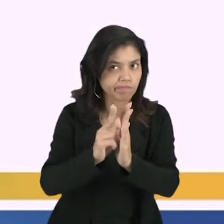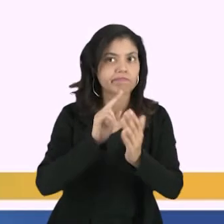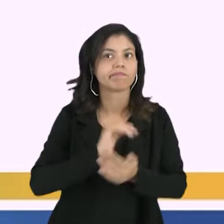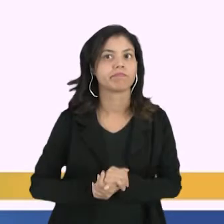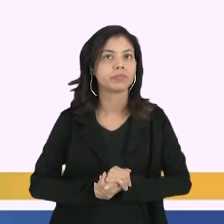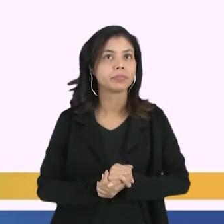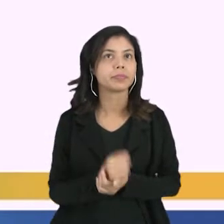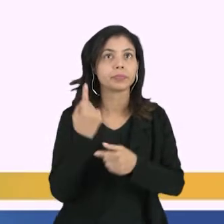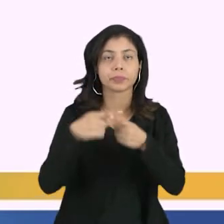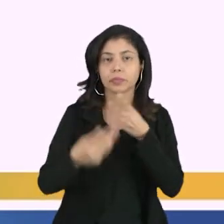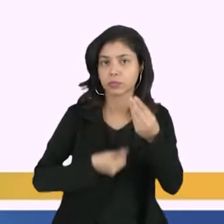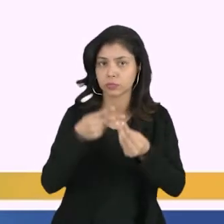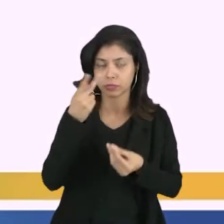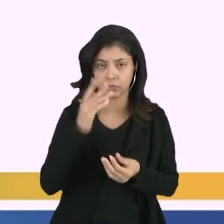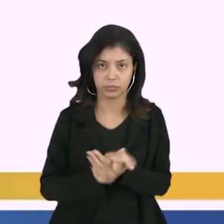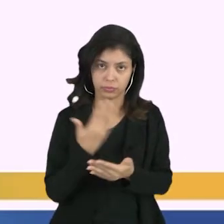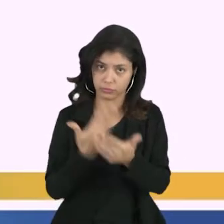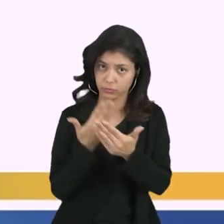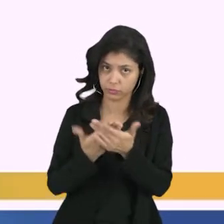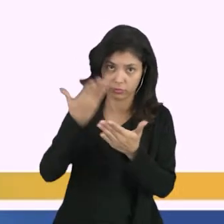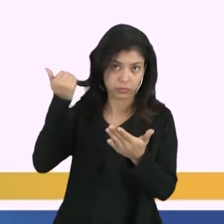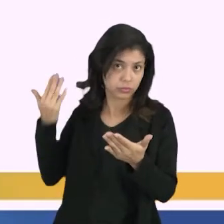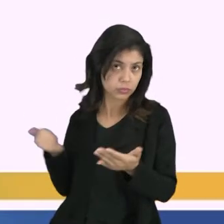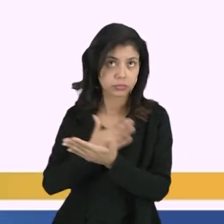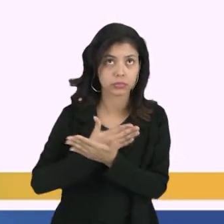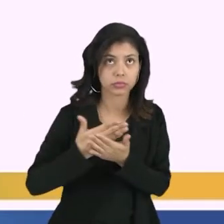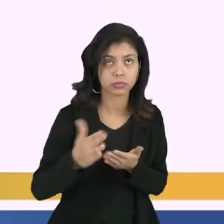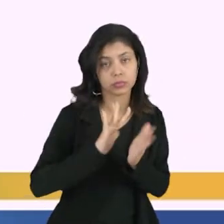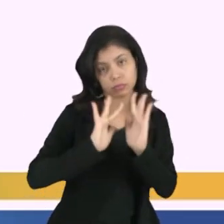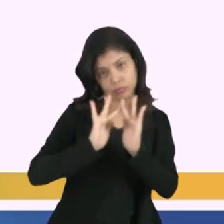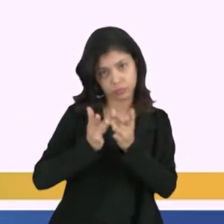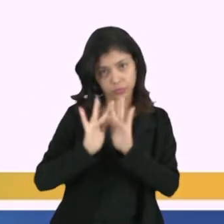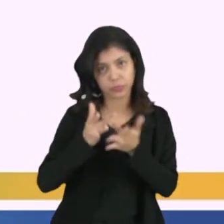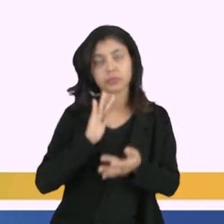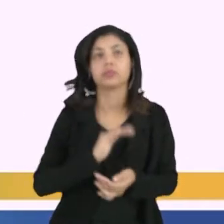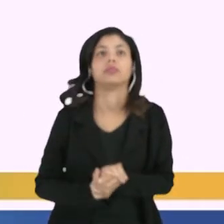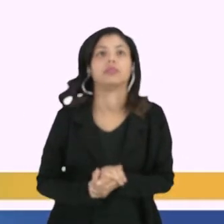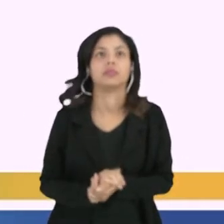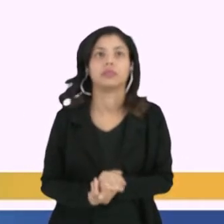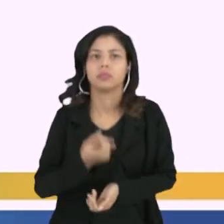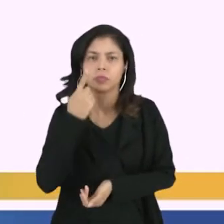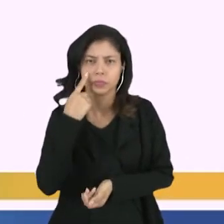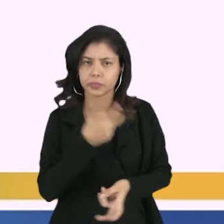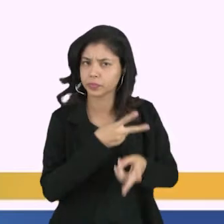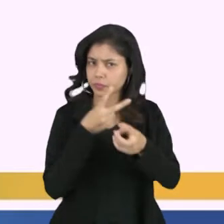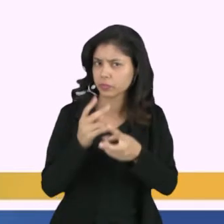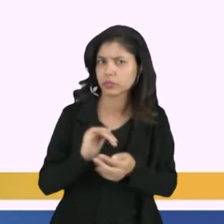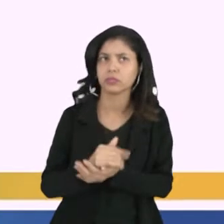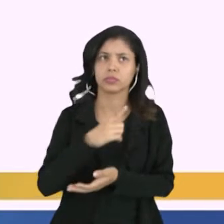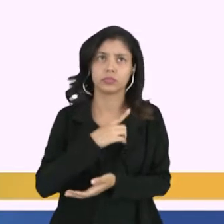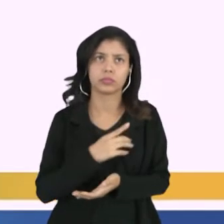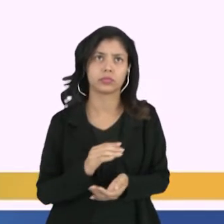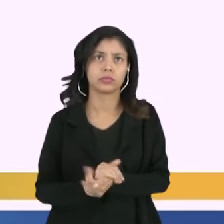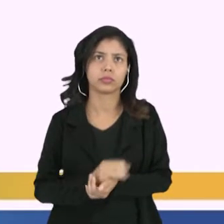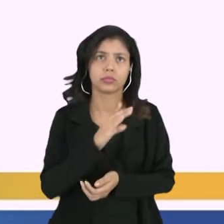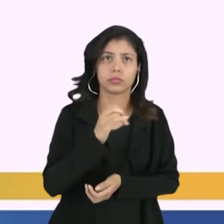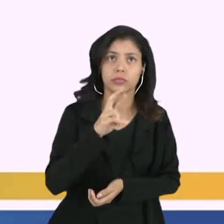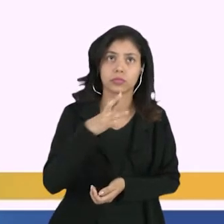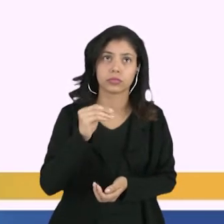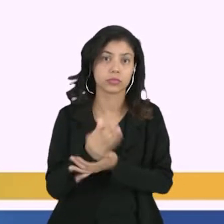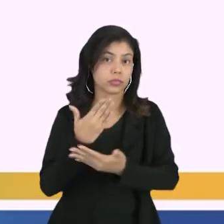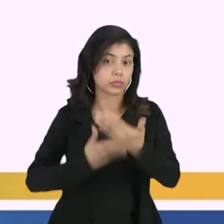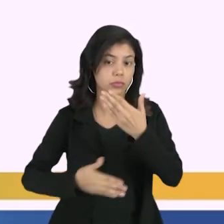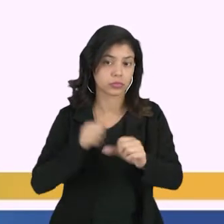né? Porque, como eu disse nas aulas passadas, inicialmente o contato foi amistoso, né? Tivemos o escambo, que é uma troca que